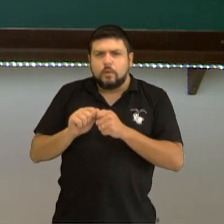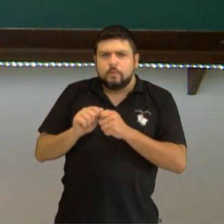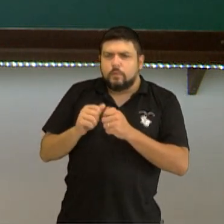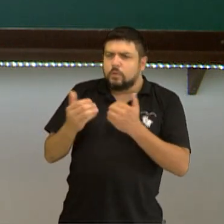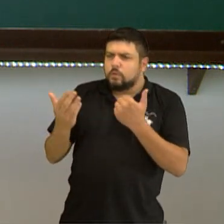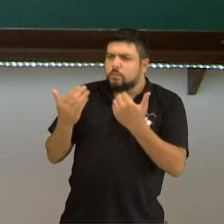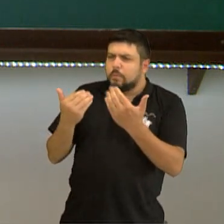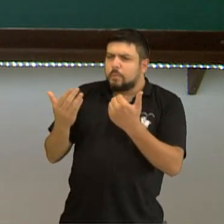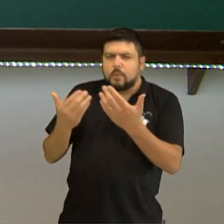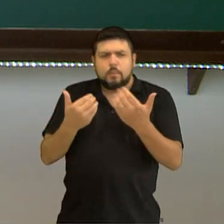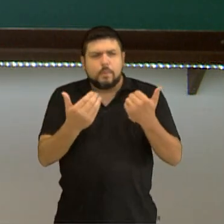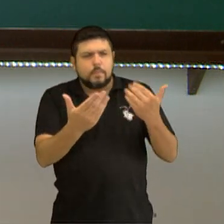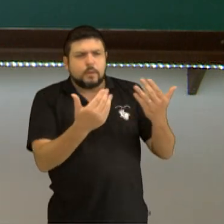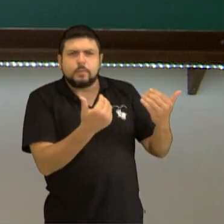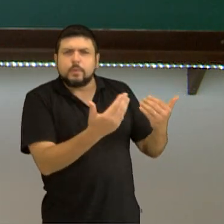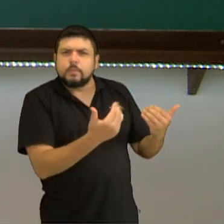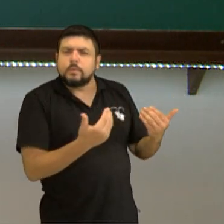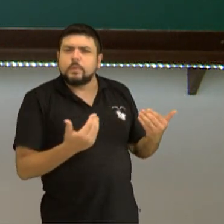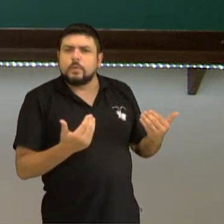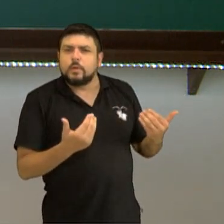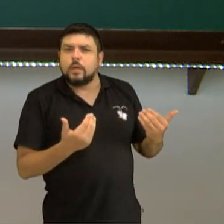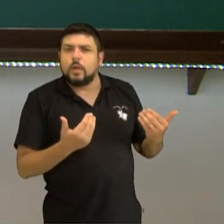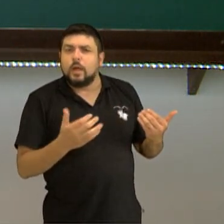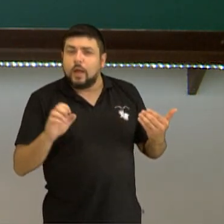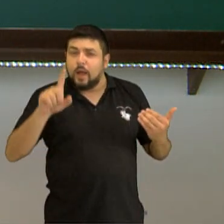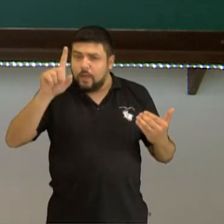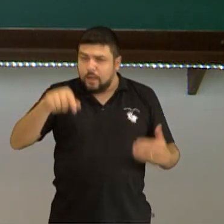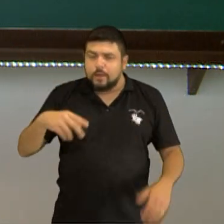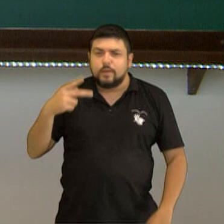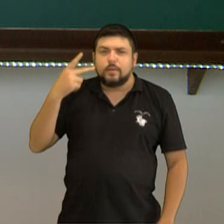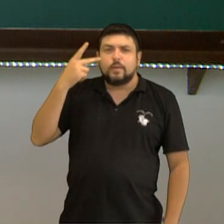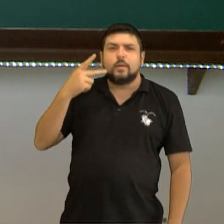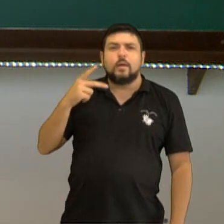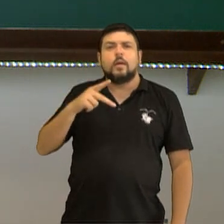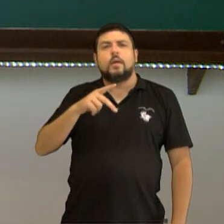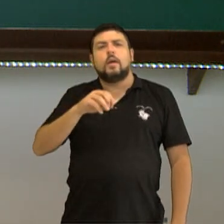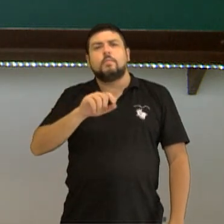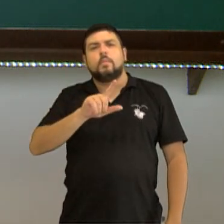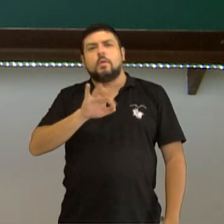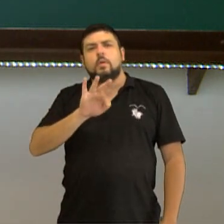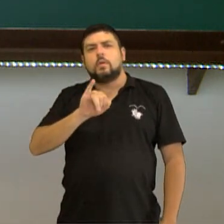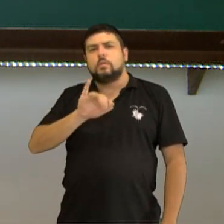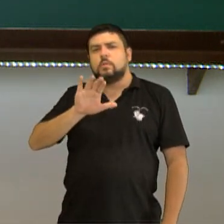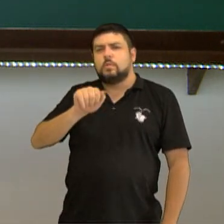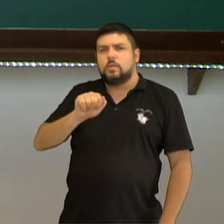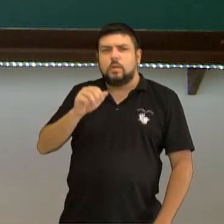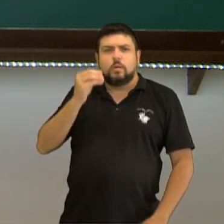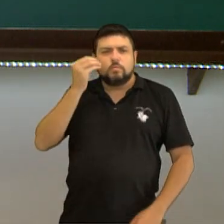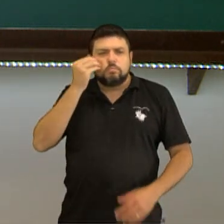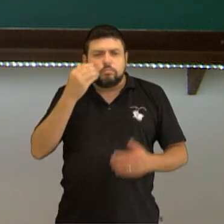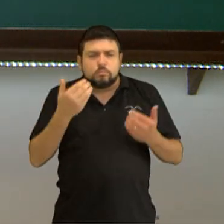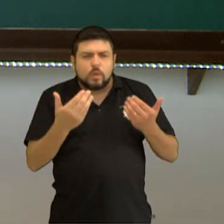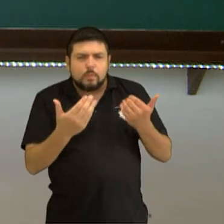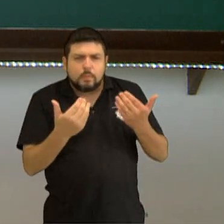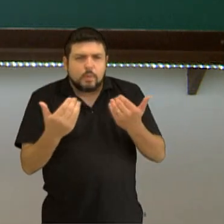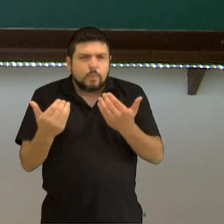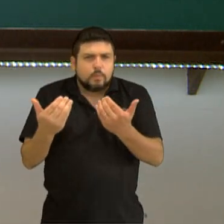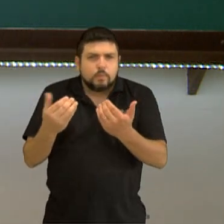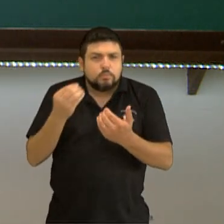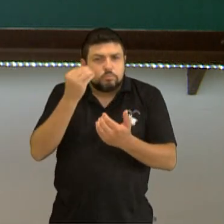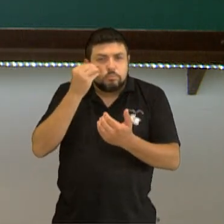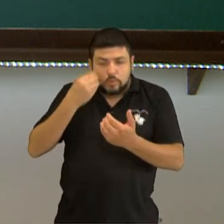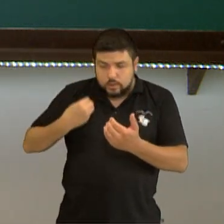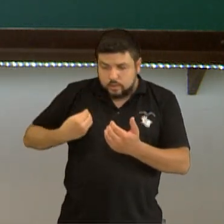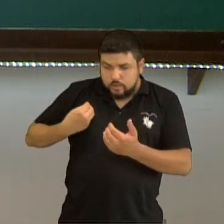ele está procurando alguma forma de melhorar e também de melhorar seu grupo. Essa é a estrutura